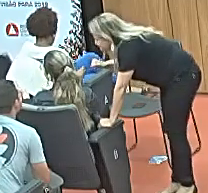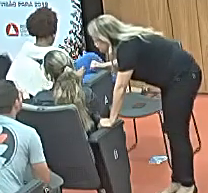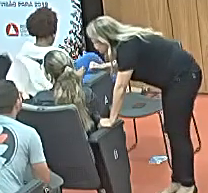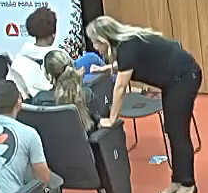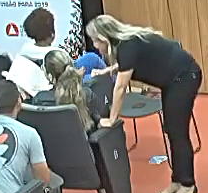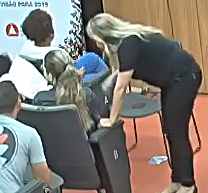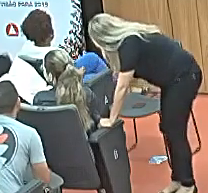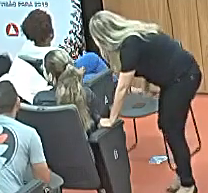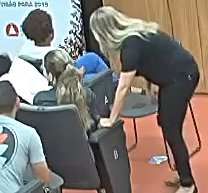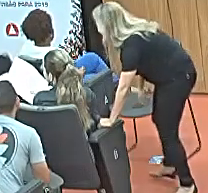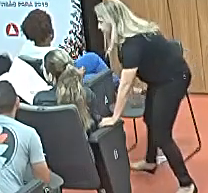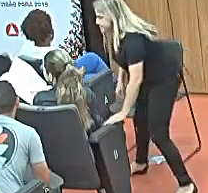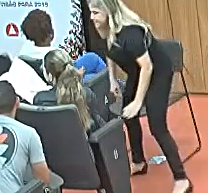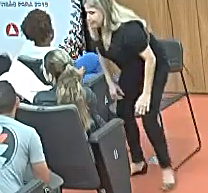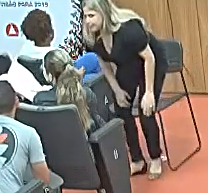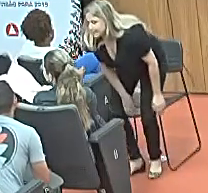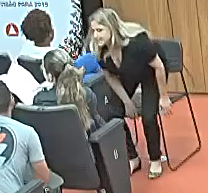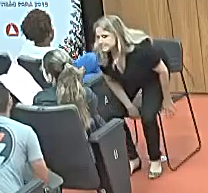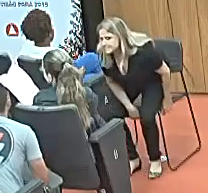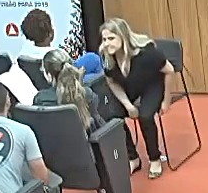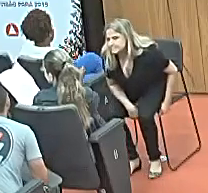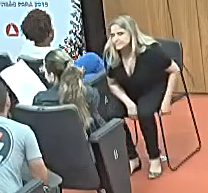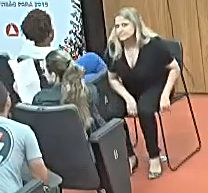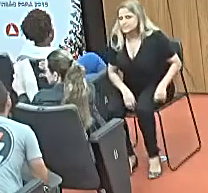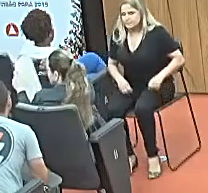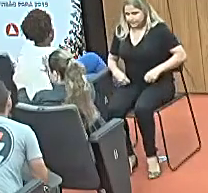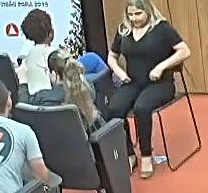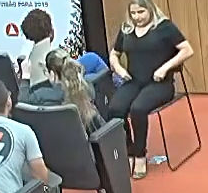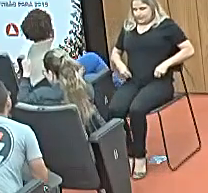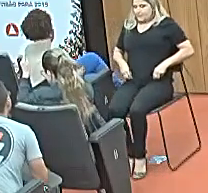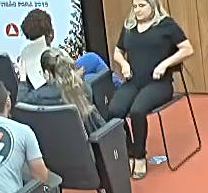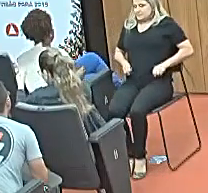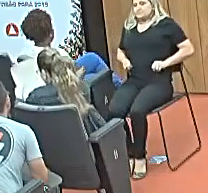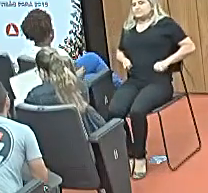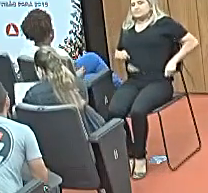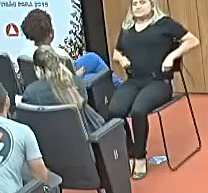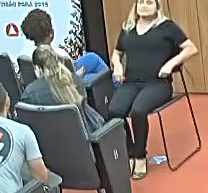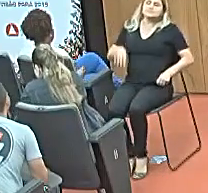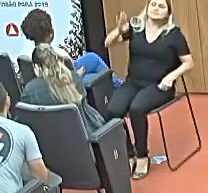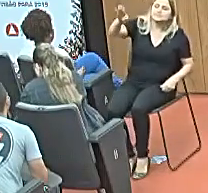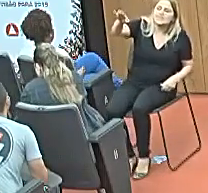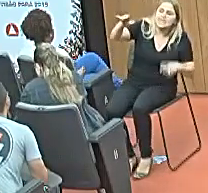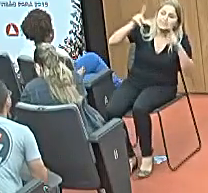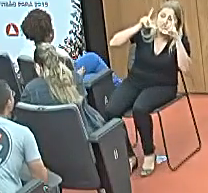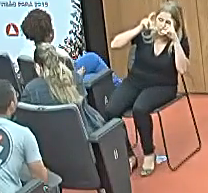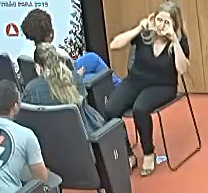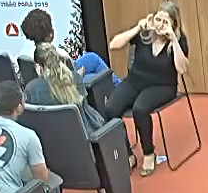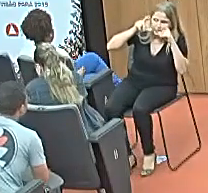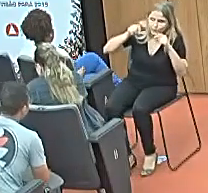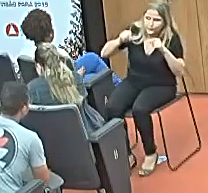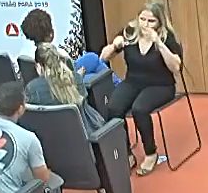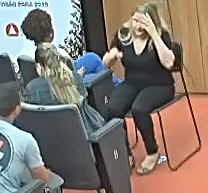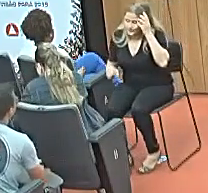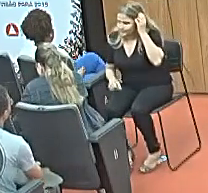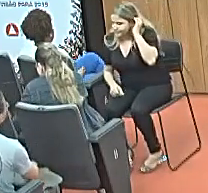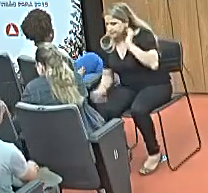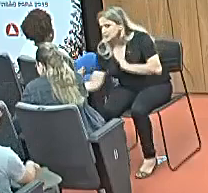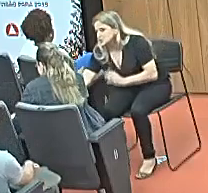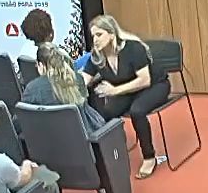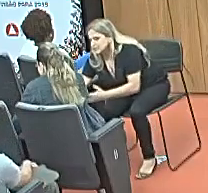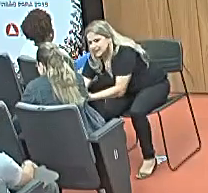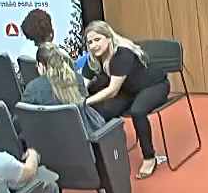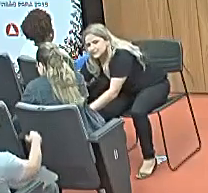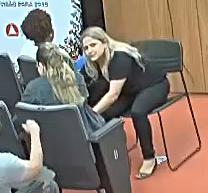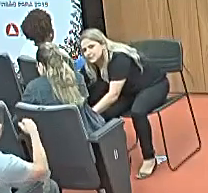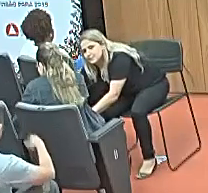o grupo de trabalho composto por 20 39 pessoas e identificou três áreas de interesse que conformarão